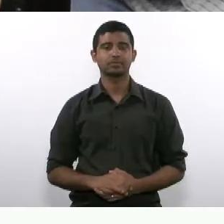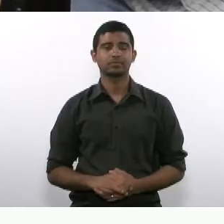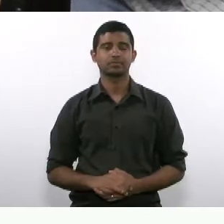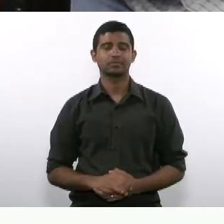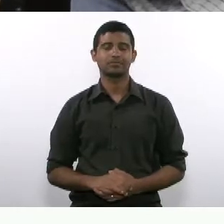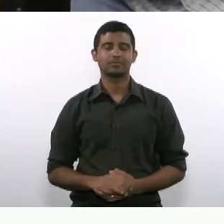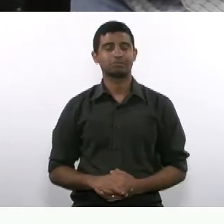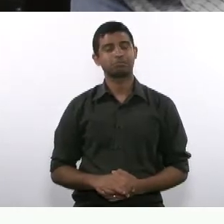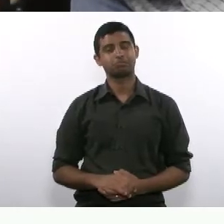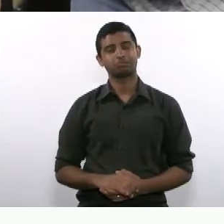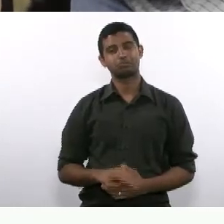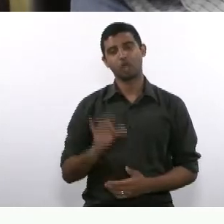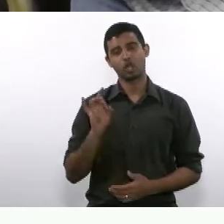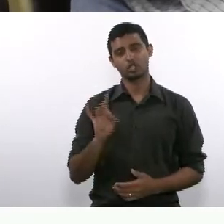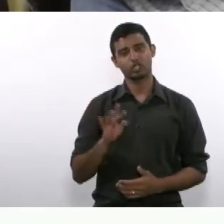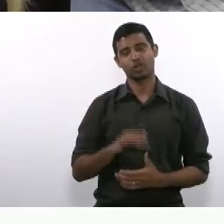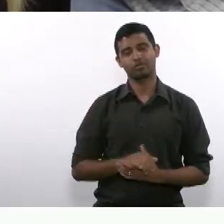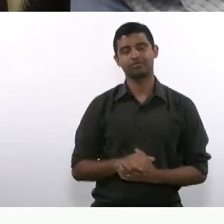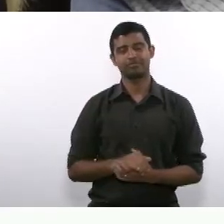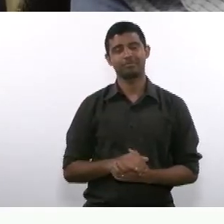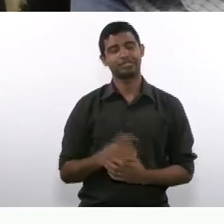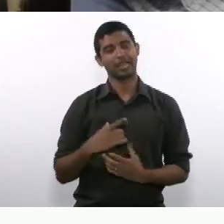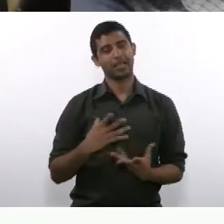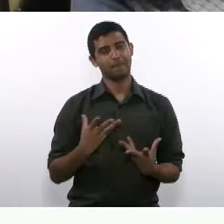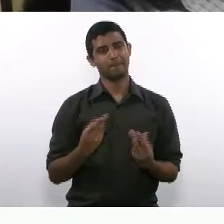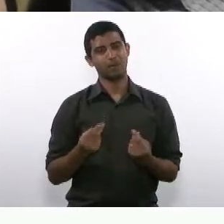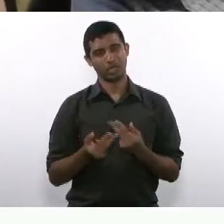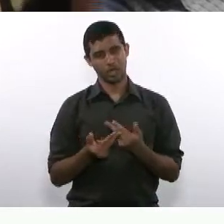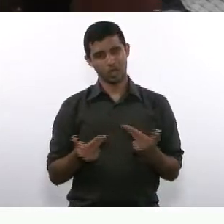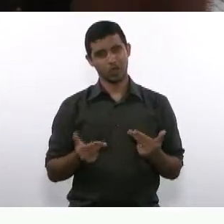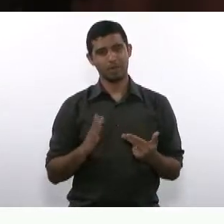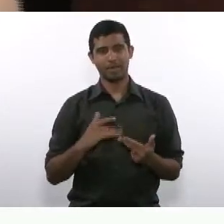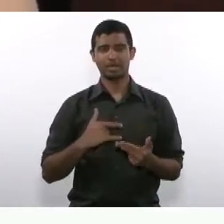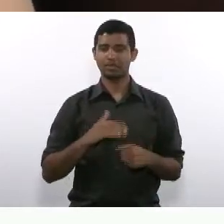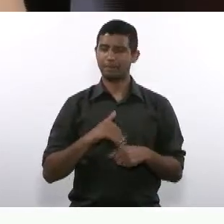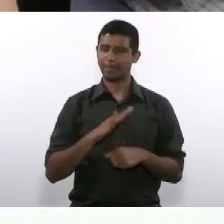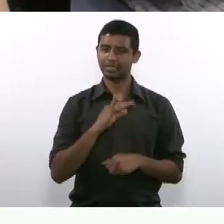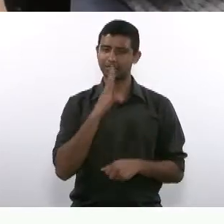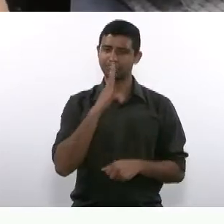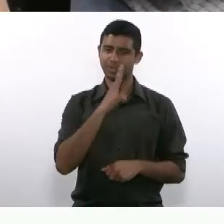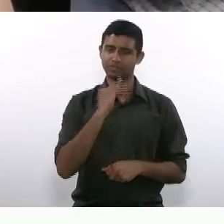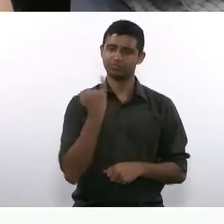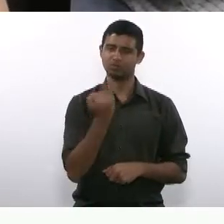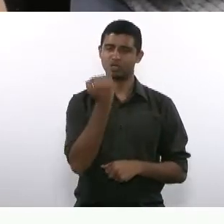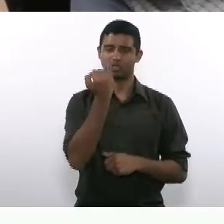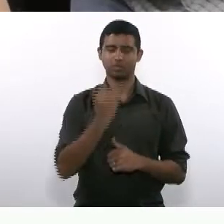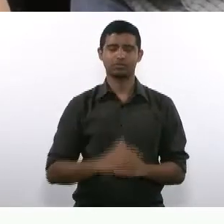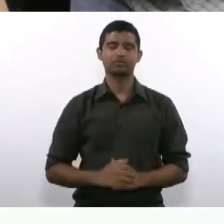É isso, esses foram os nossos feitos. Quer dizer, tem mais coisas, mas acho que esses são os mais relevantes.